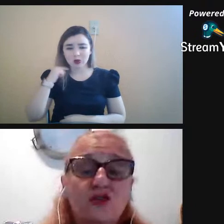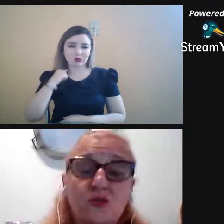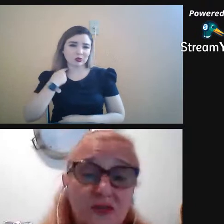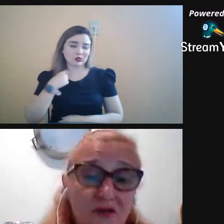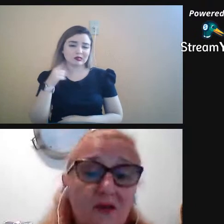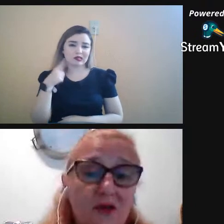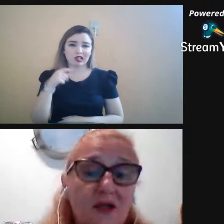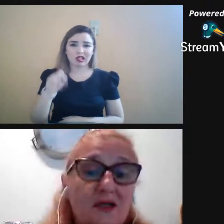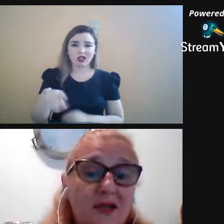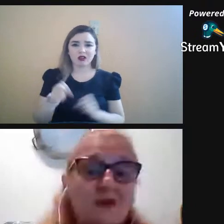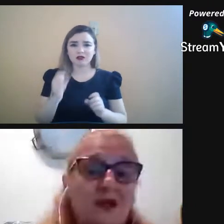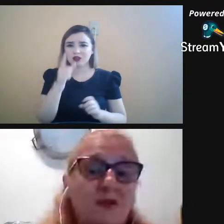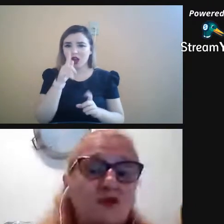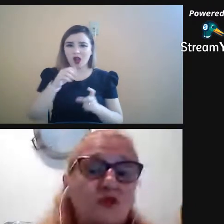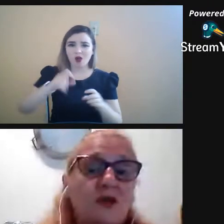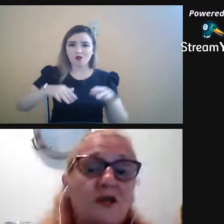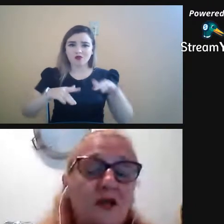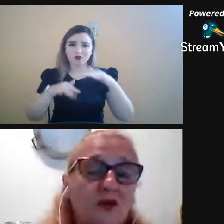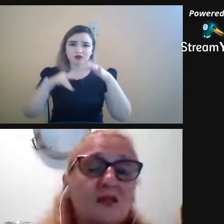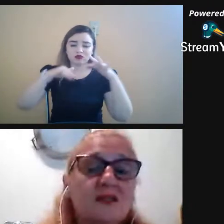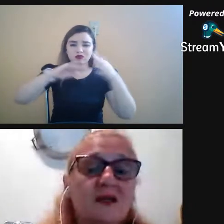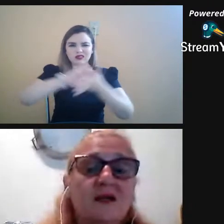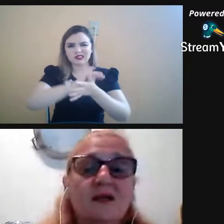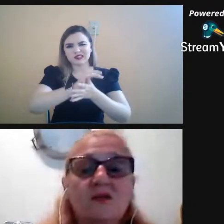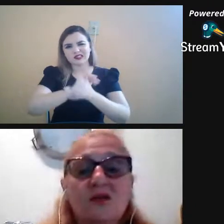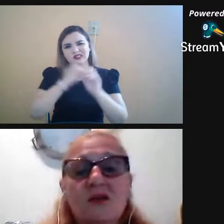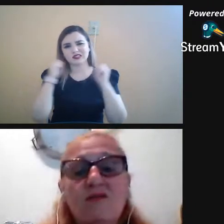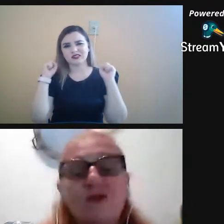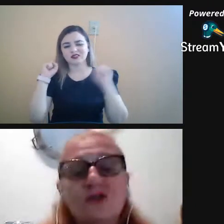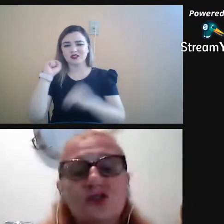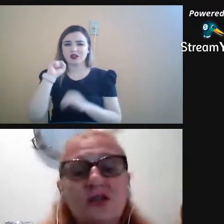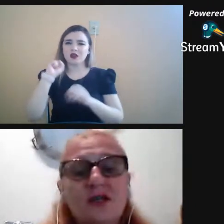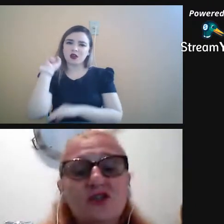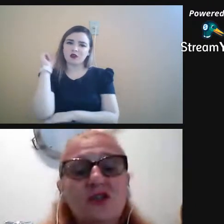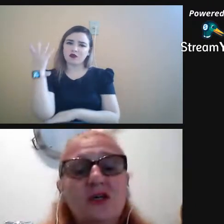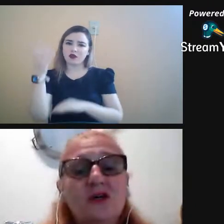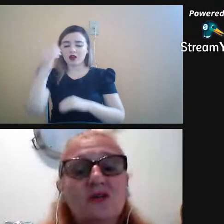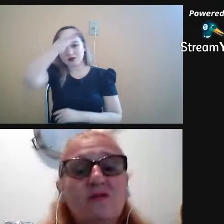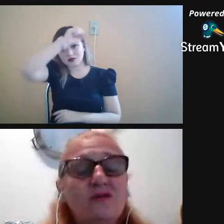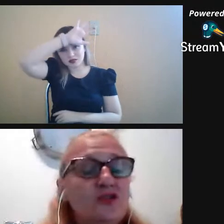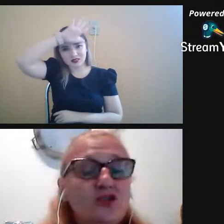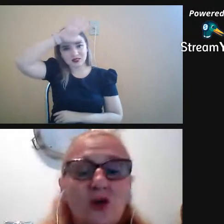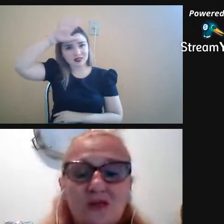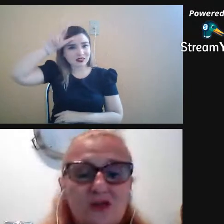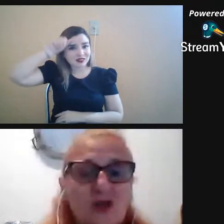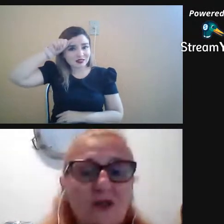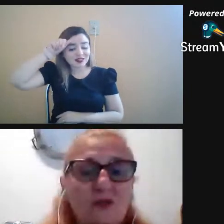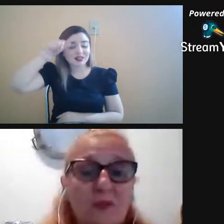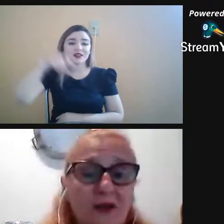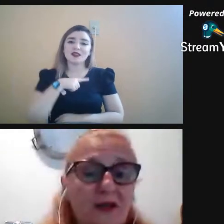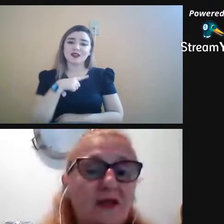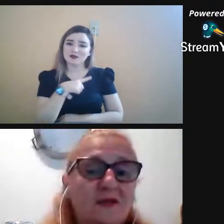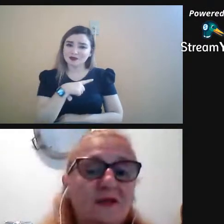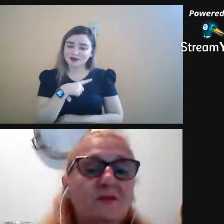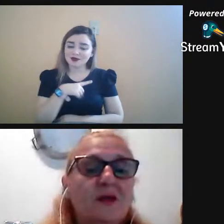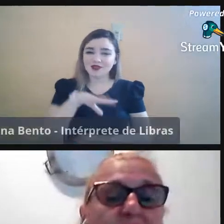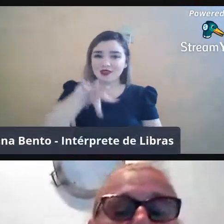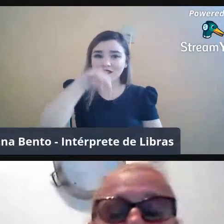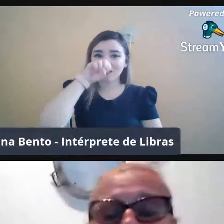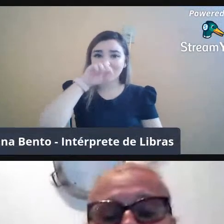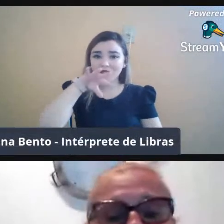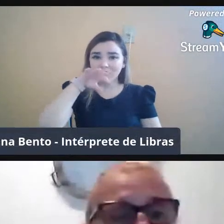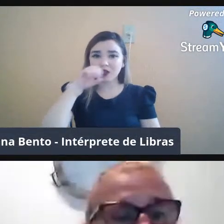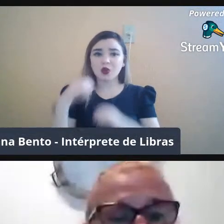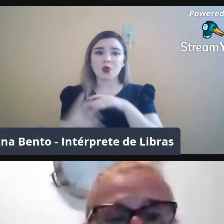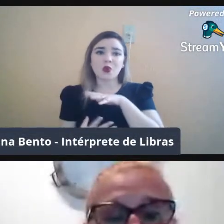na destruição da Amazônia, que é a nossa fonte de energia, nossa fonte de oxigênio do planeta, e